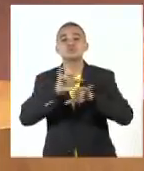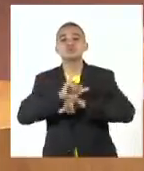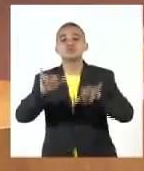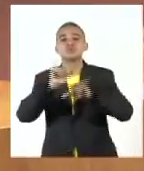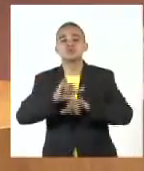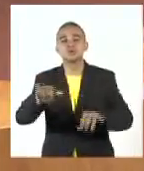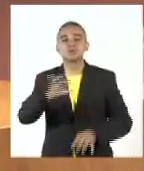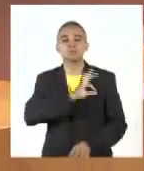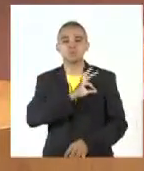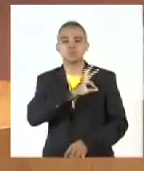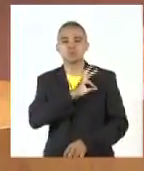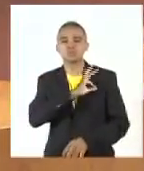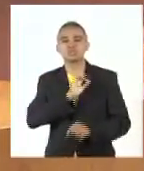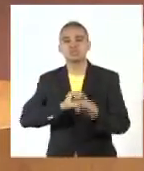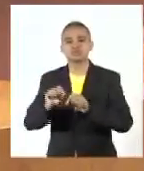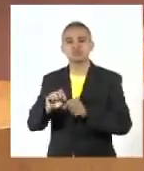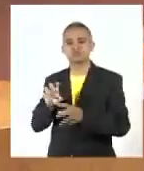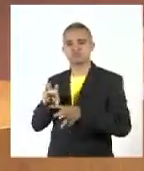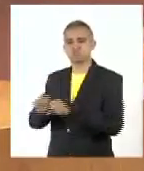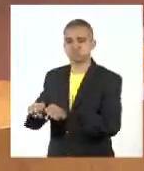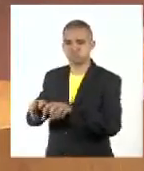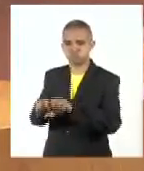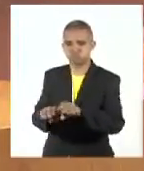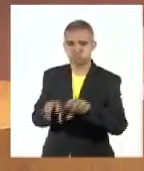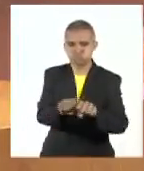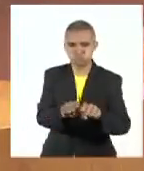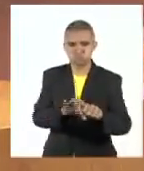respeito social, diz Jefferson Portela.